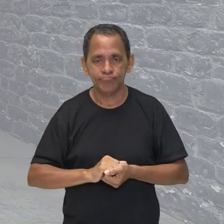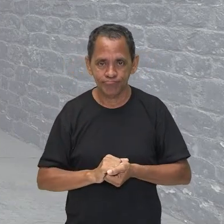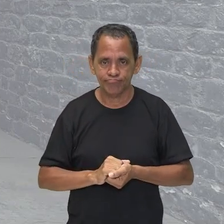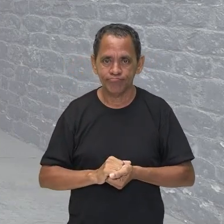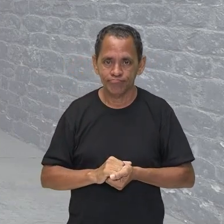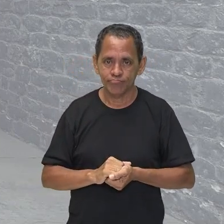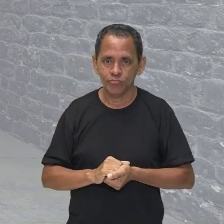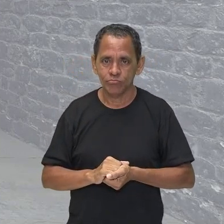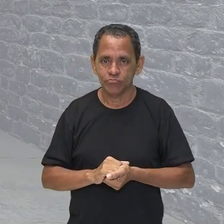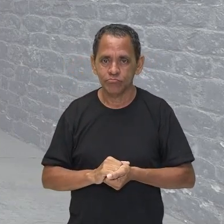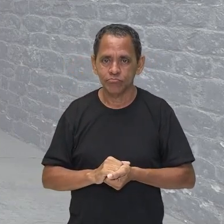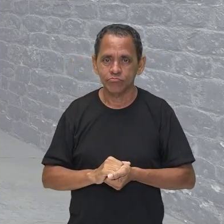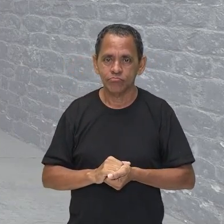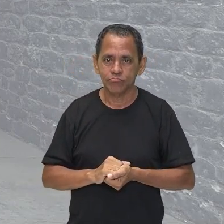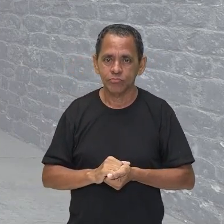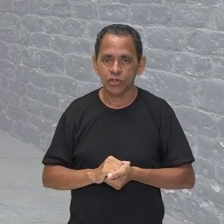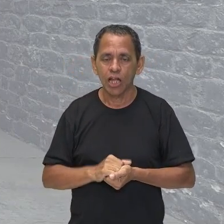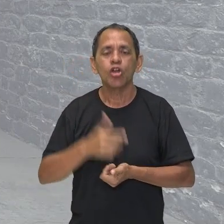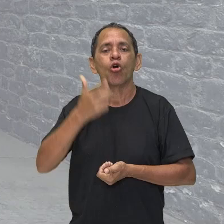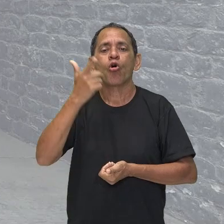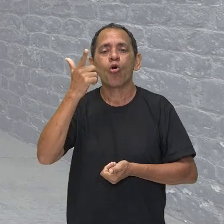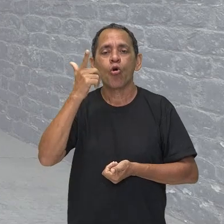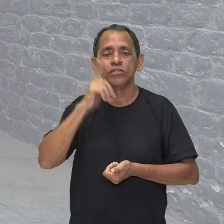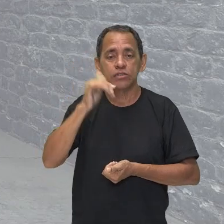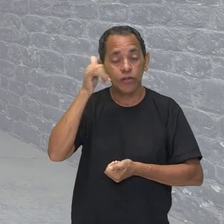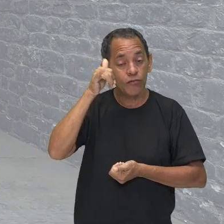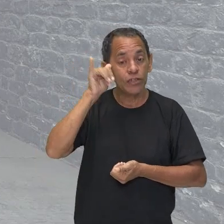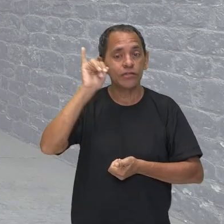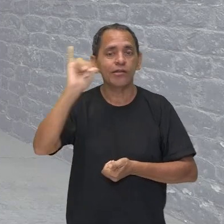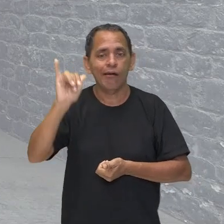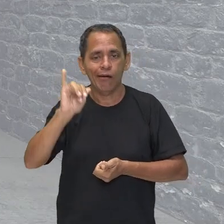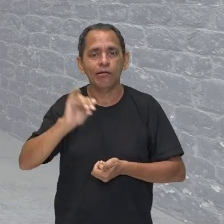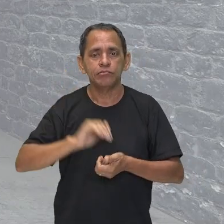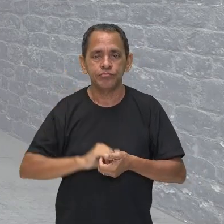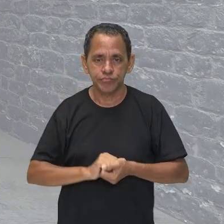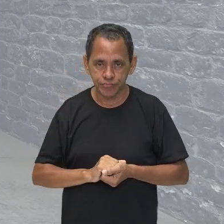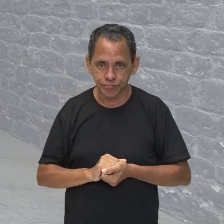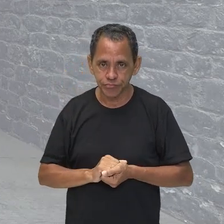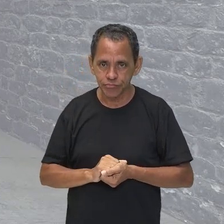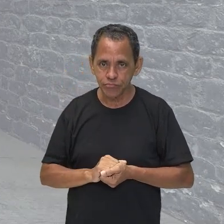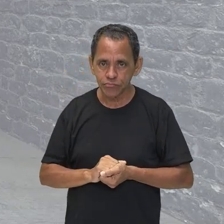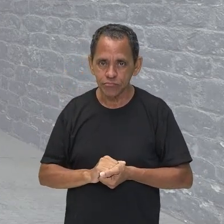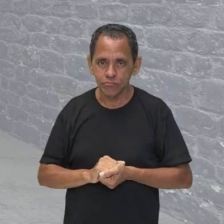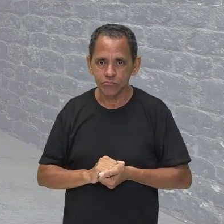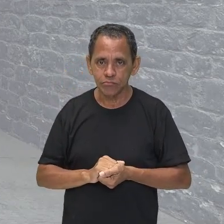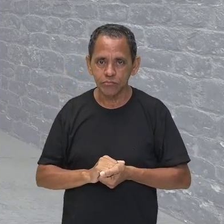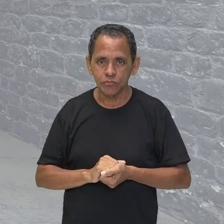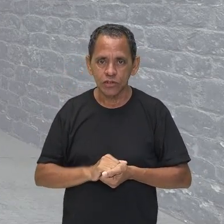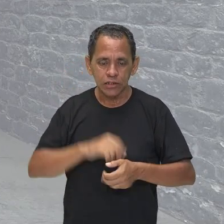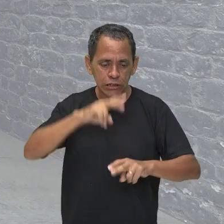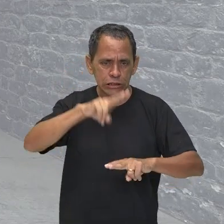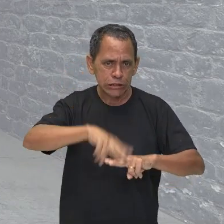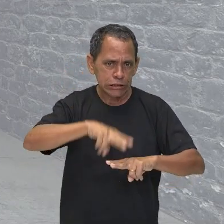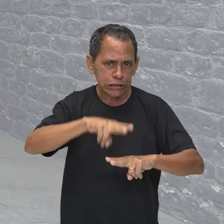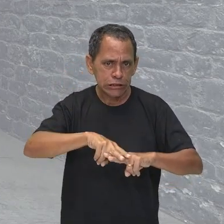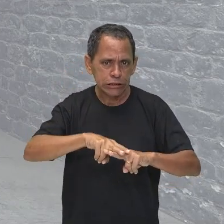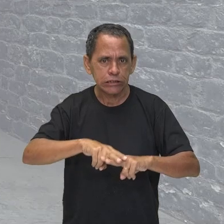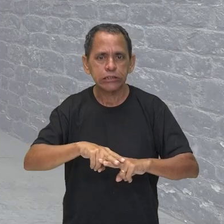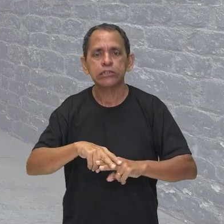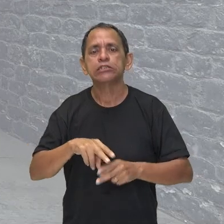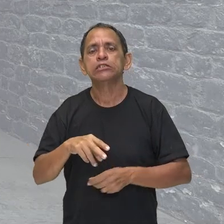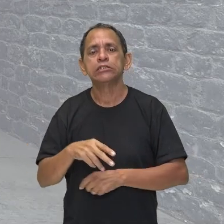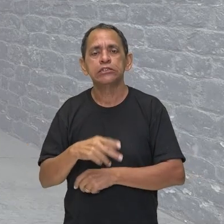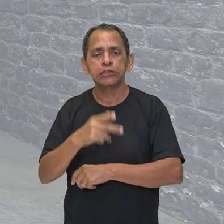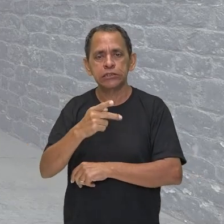morte. Então, por esses motivos, Mandela foi condenado à prisão perpétua. Mas, professora, a gente viu que ele ficou preso